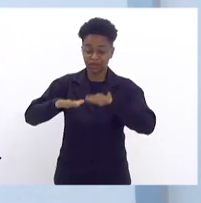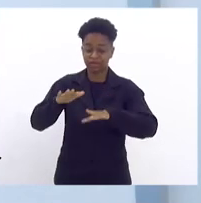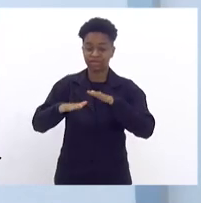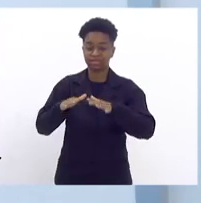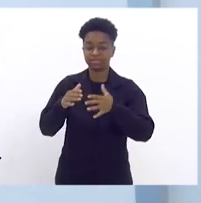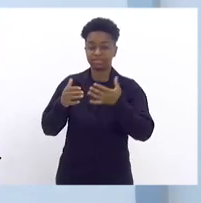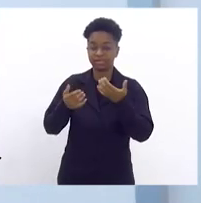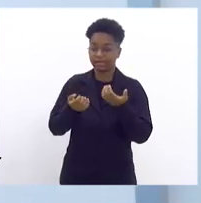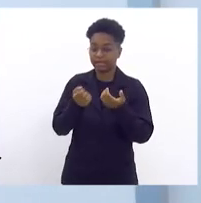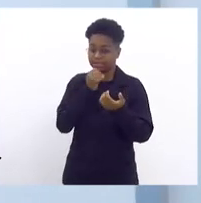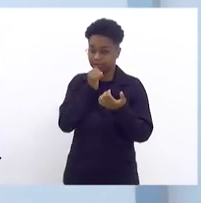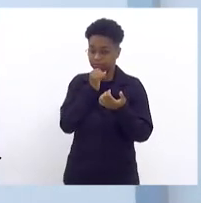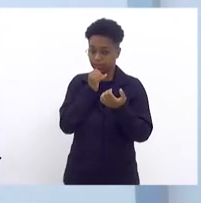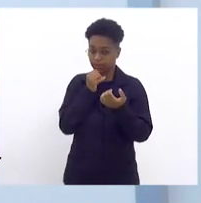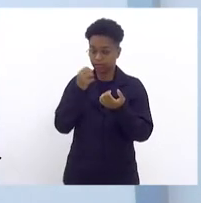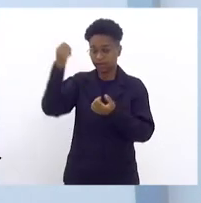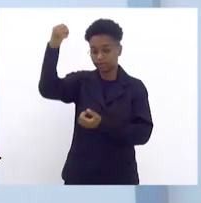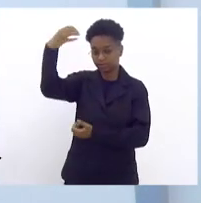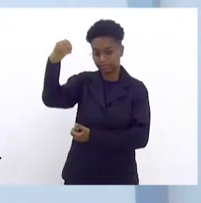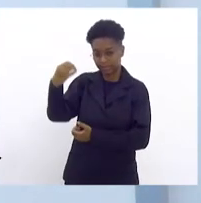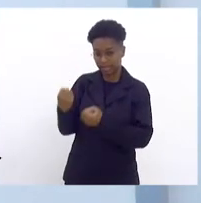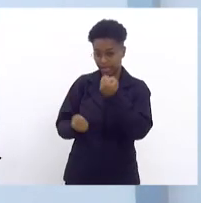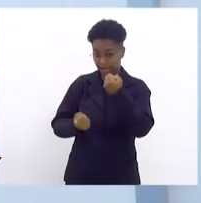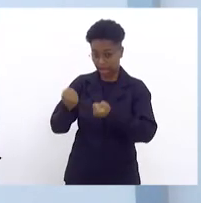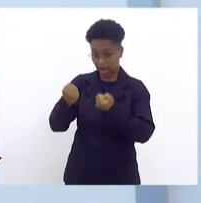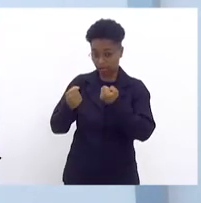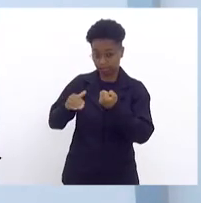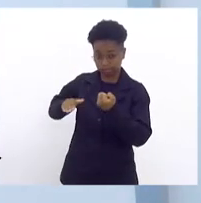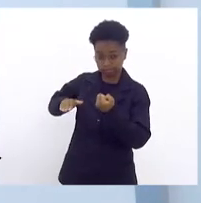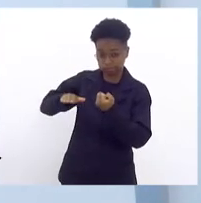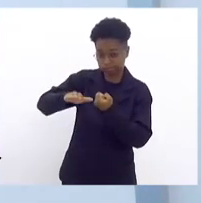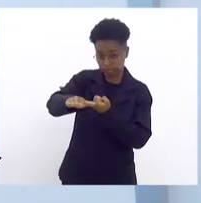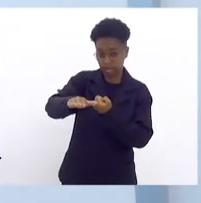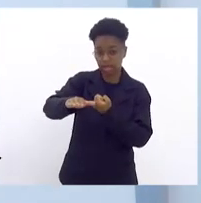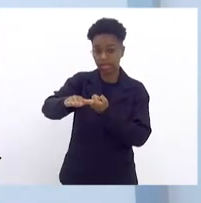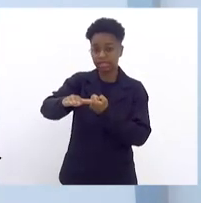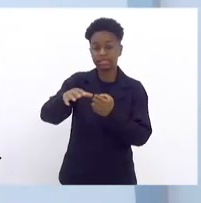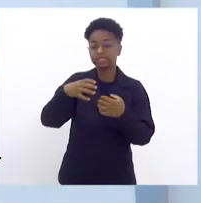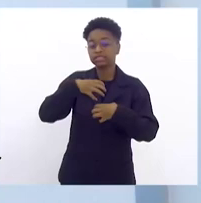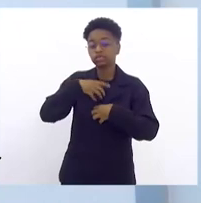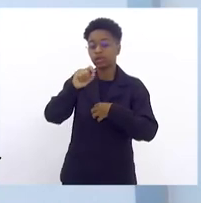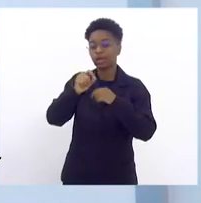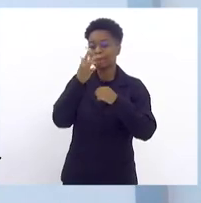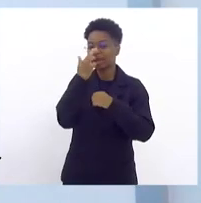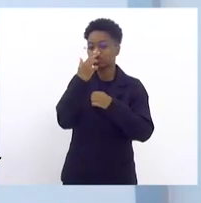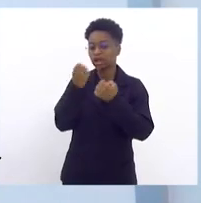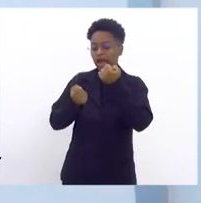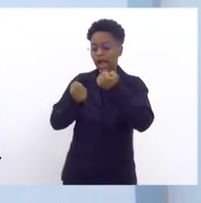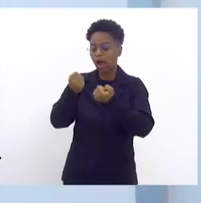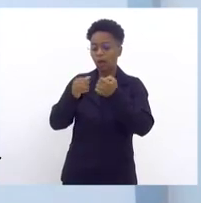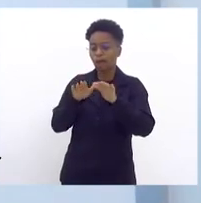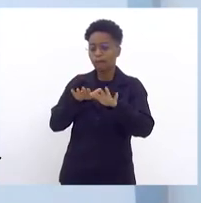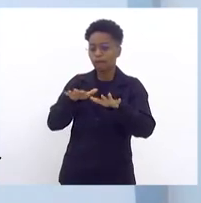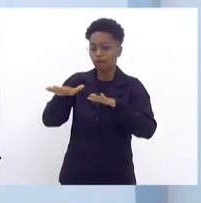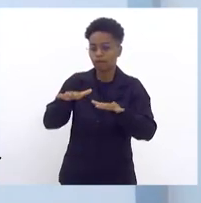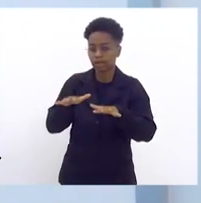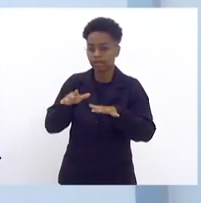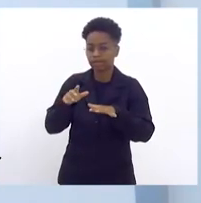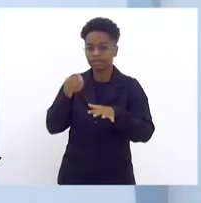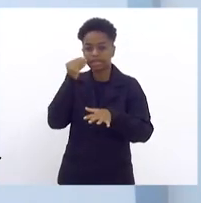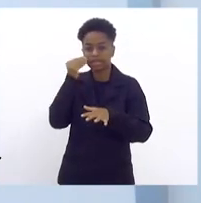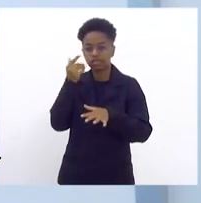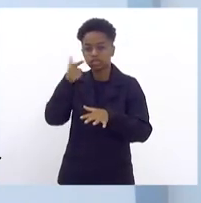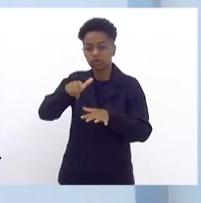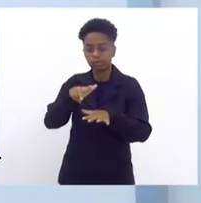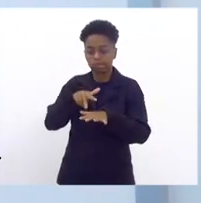avança E você tem a sensação que é o seu carro que tá mexendo e você acaba fazendo isso aqui não faz você busca de novo seu eixo